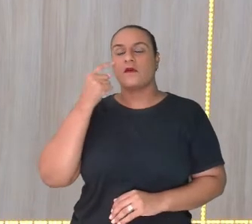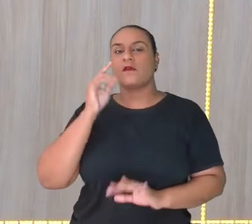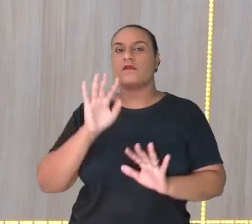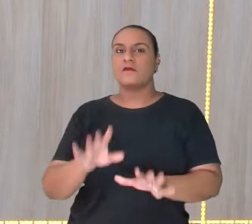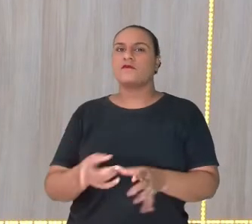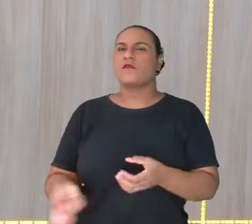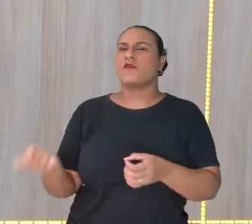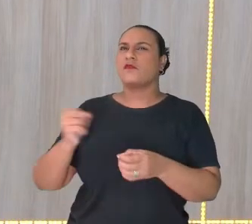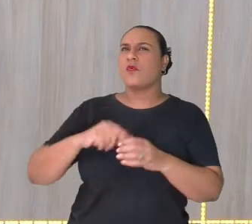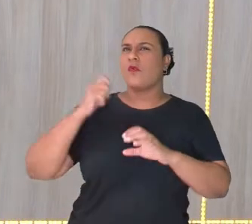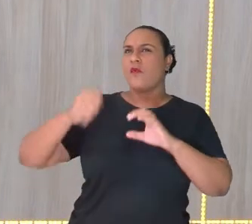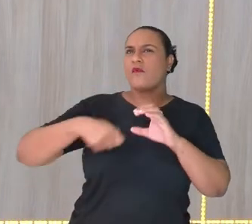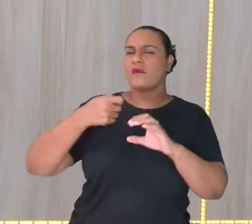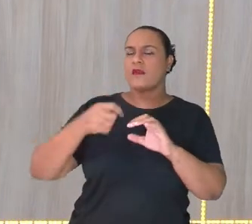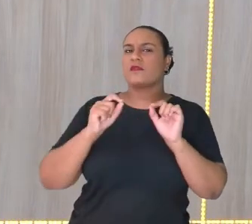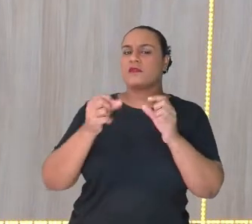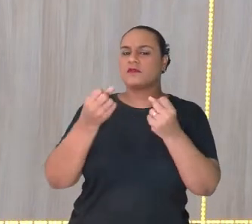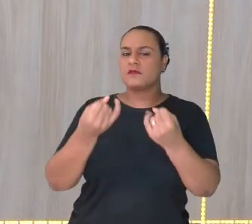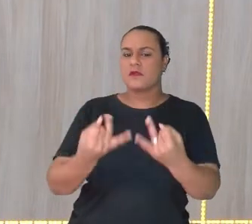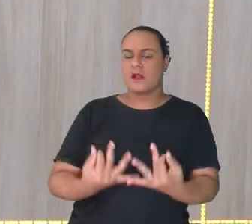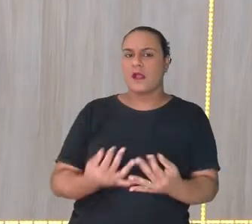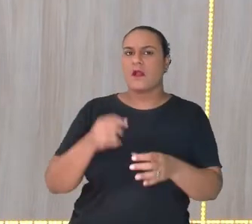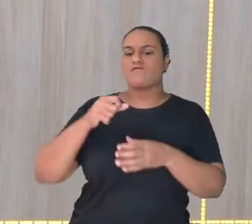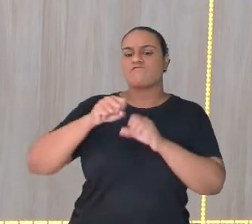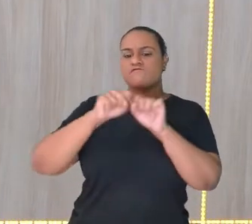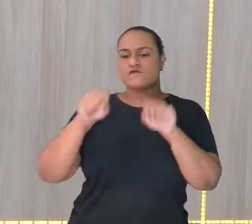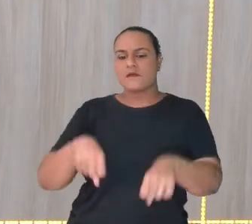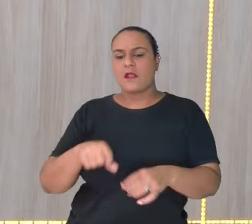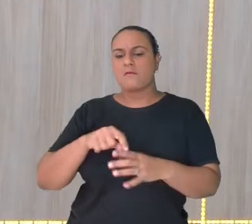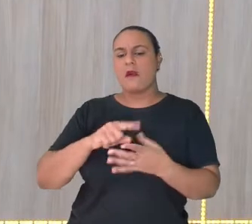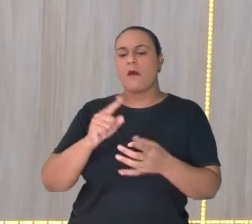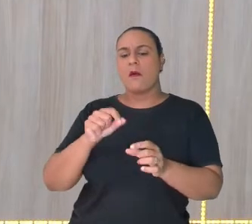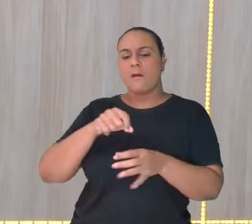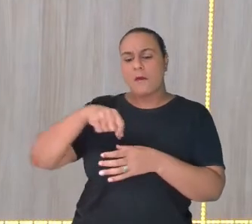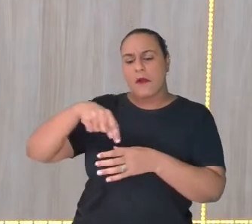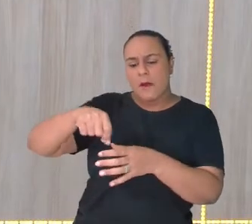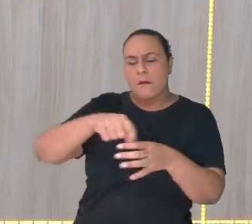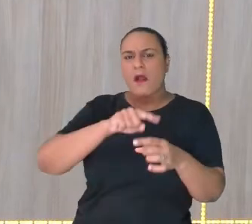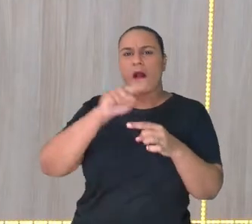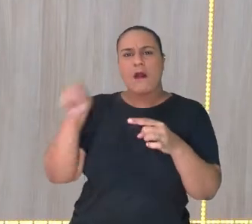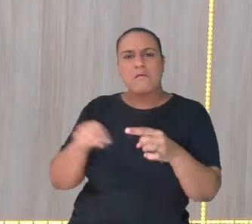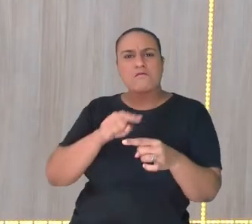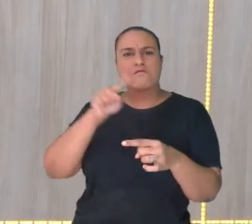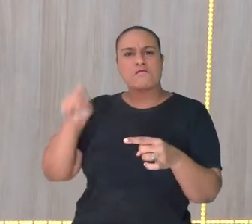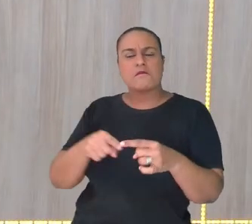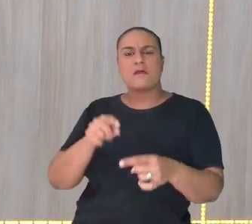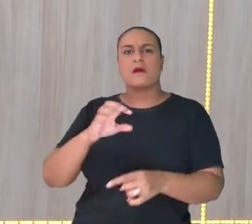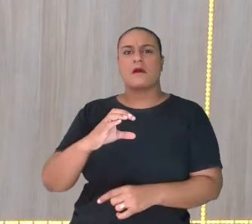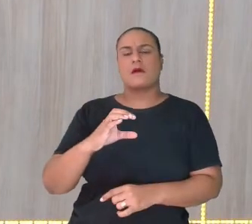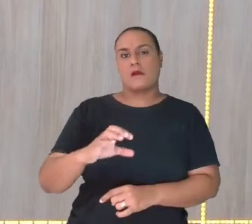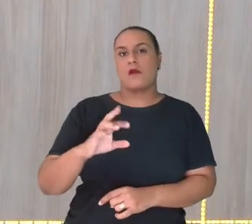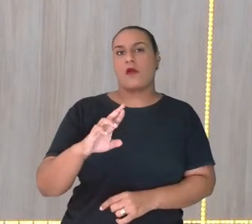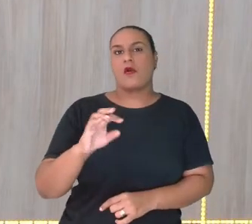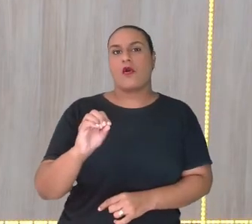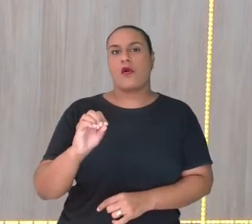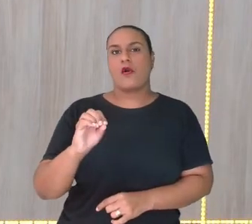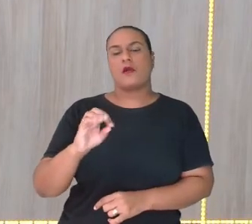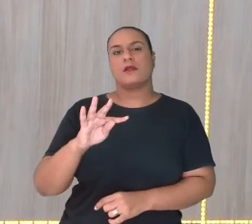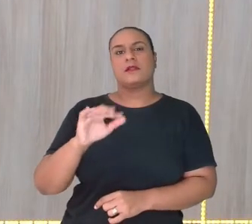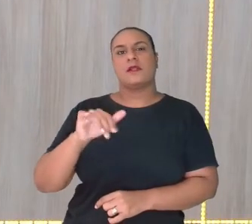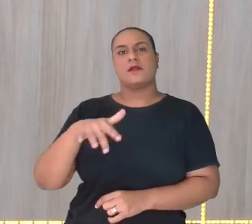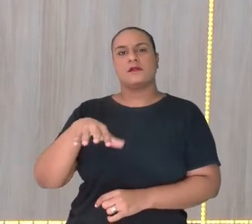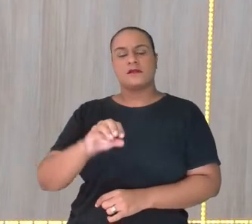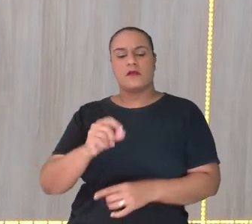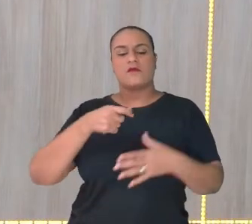para o vídeo, o sistema de rotação de culturas, ele trabalha naquela perspectiva de que você planta uma cultura, né, de um